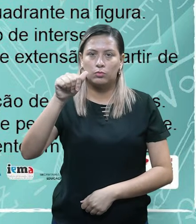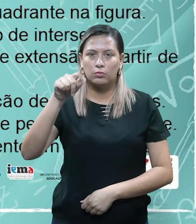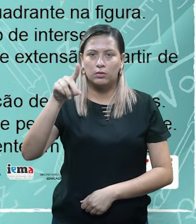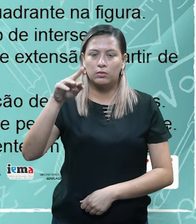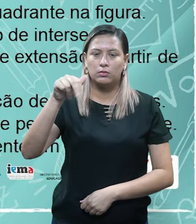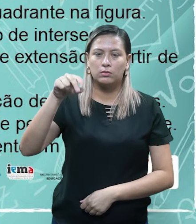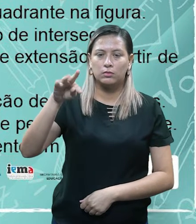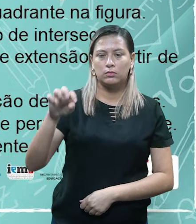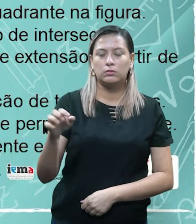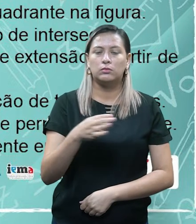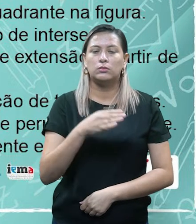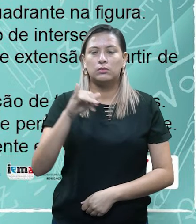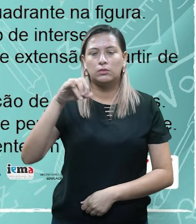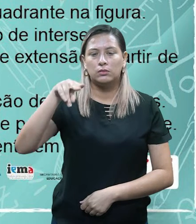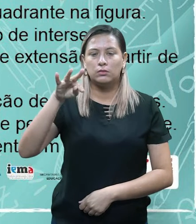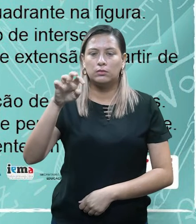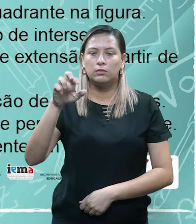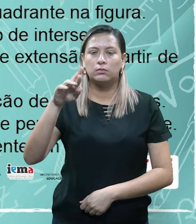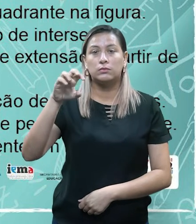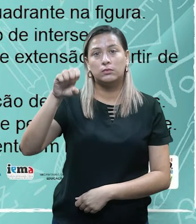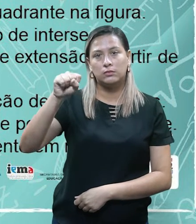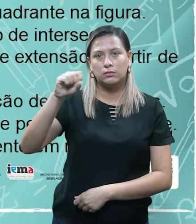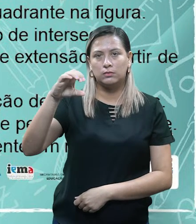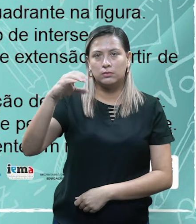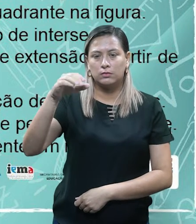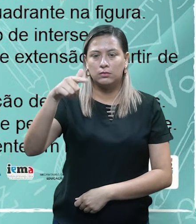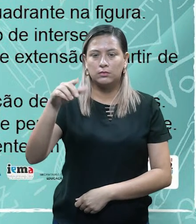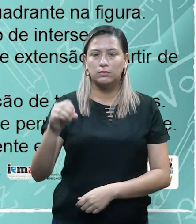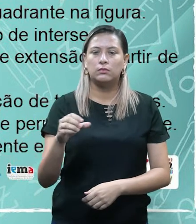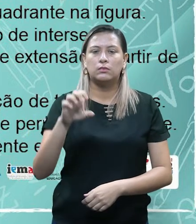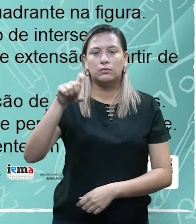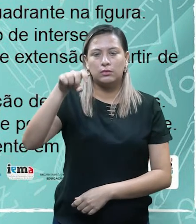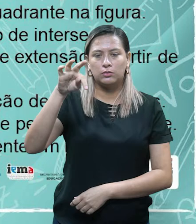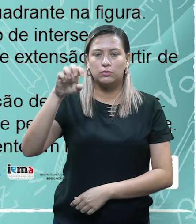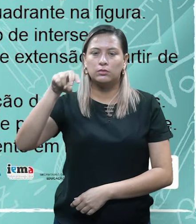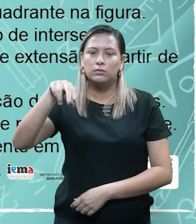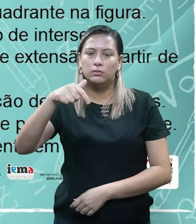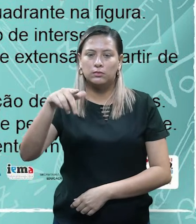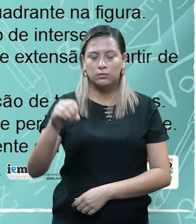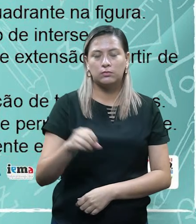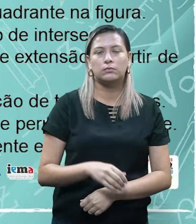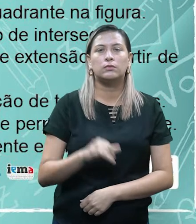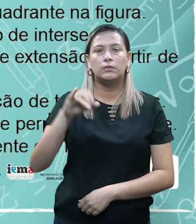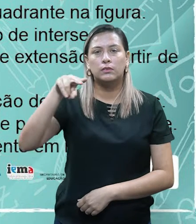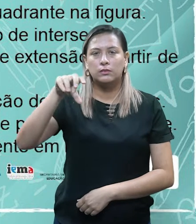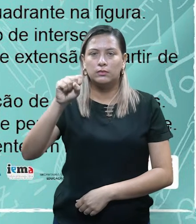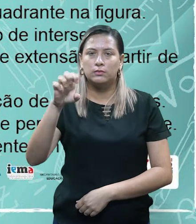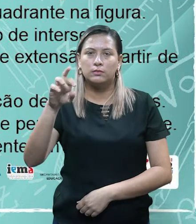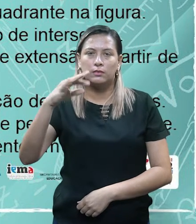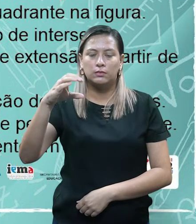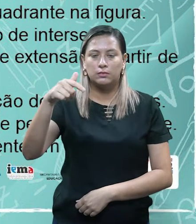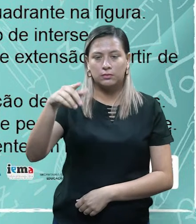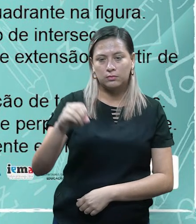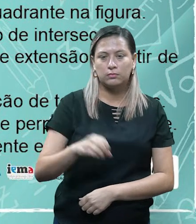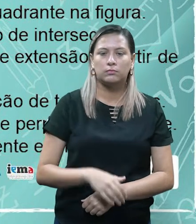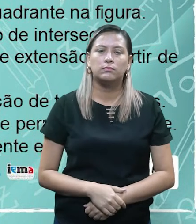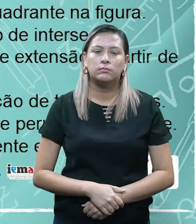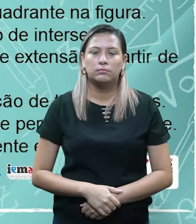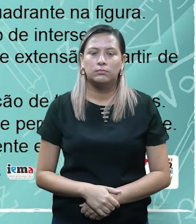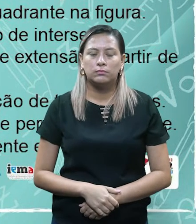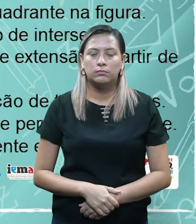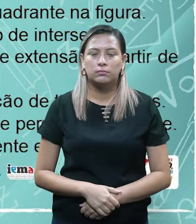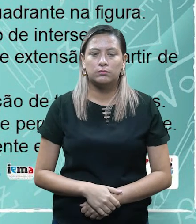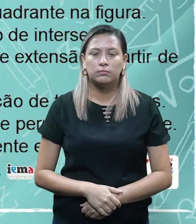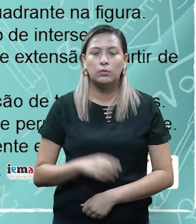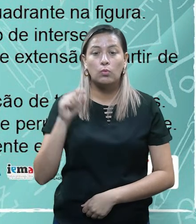a interseção, a extensão, a inserção, a tangente, o ponto mais próximo,